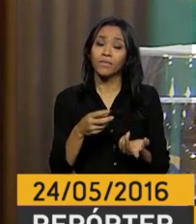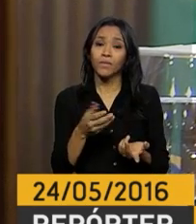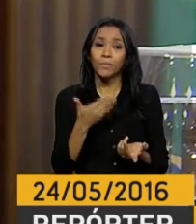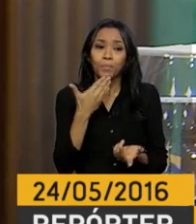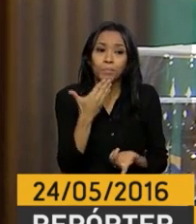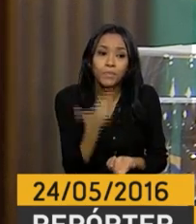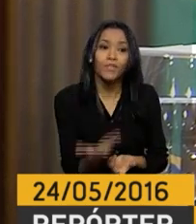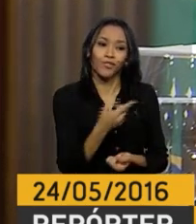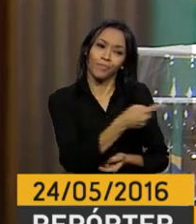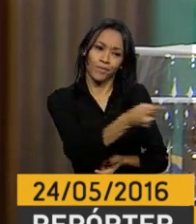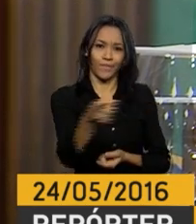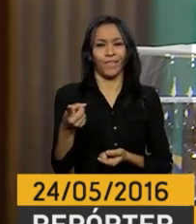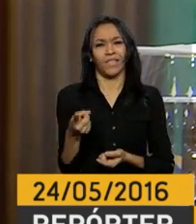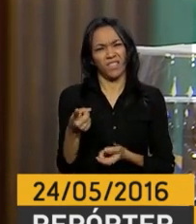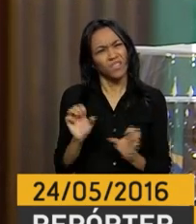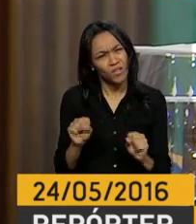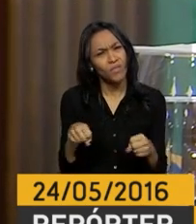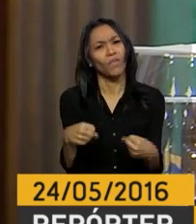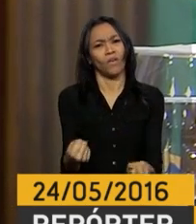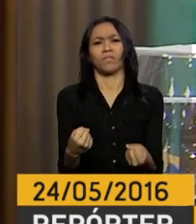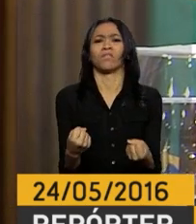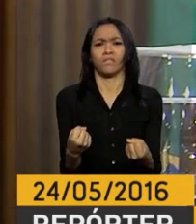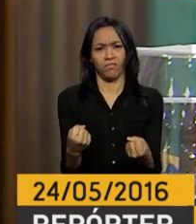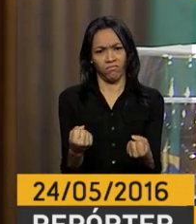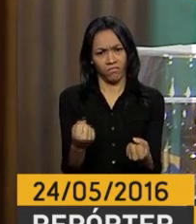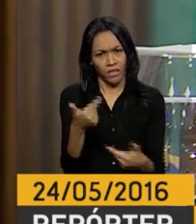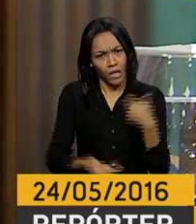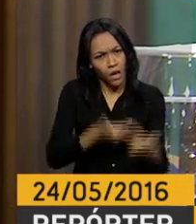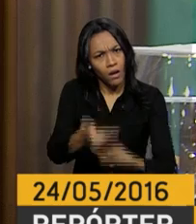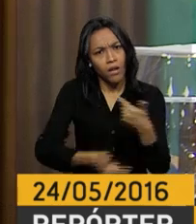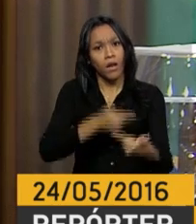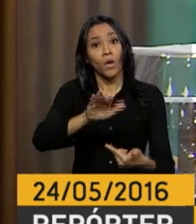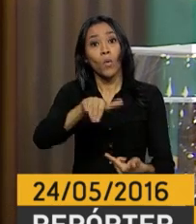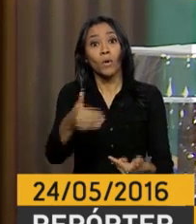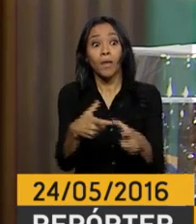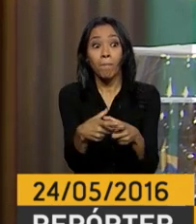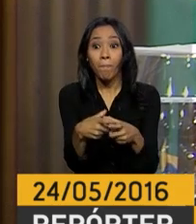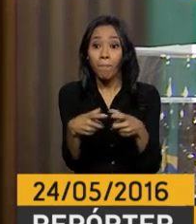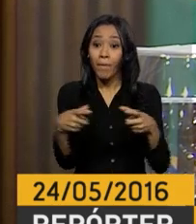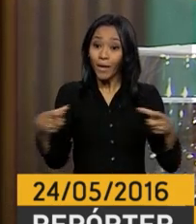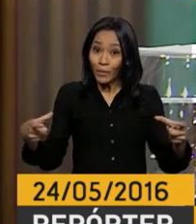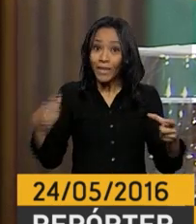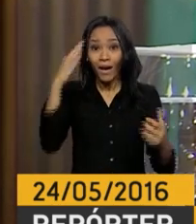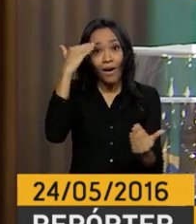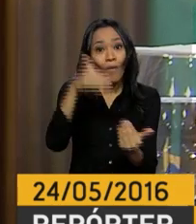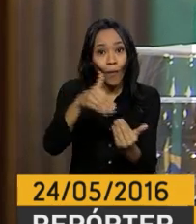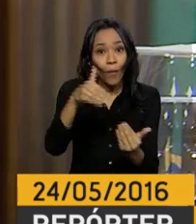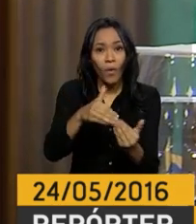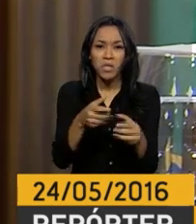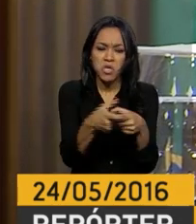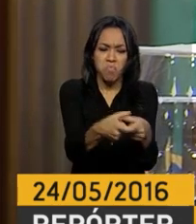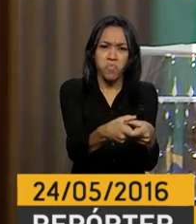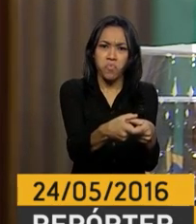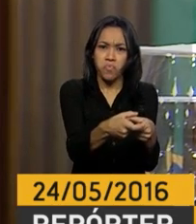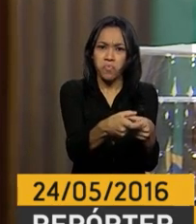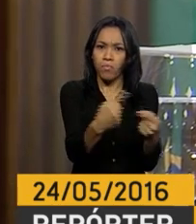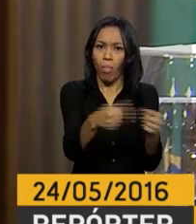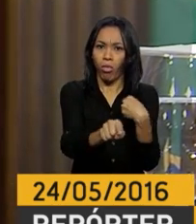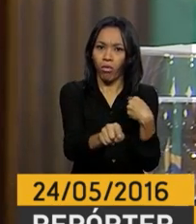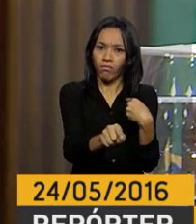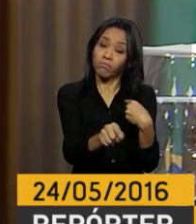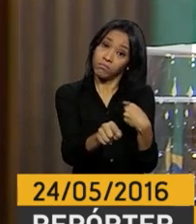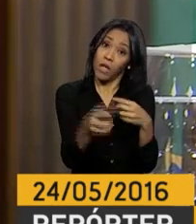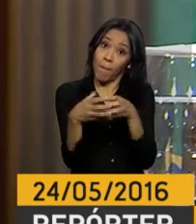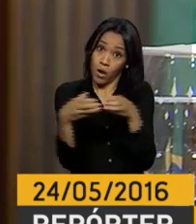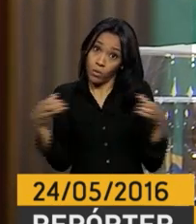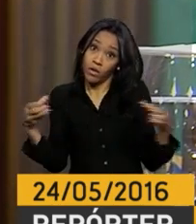que se esforcem o quanto possível hoje. Quando você tem uma ampla maioria e uma minoria discorda, a